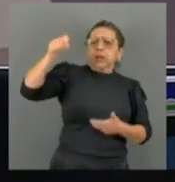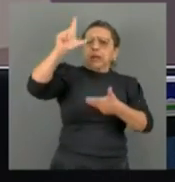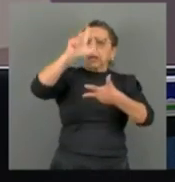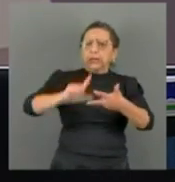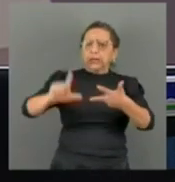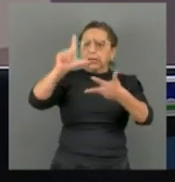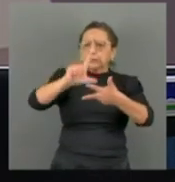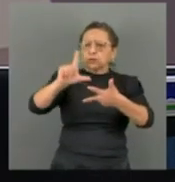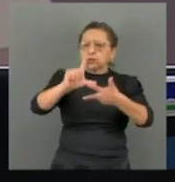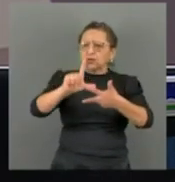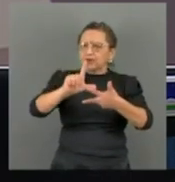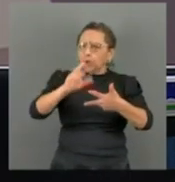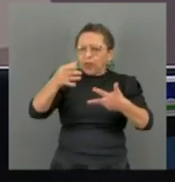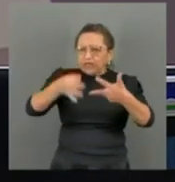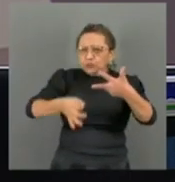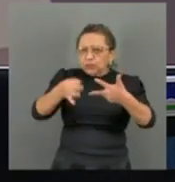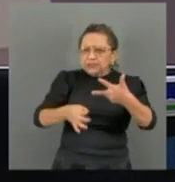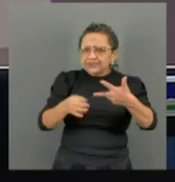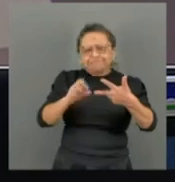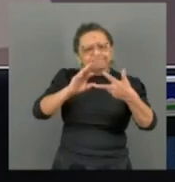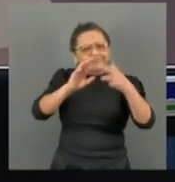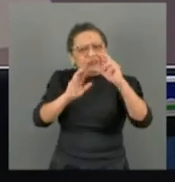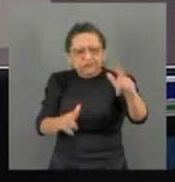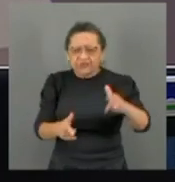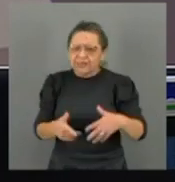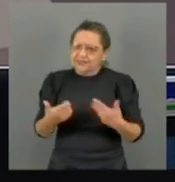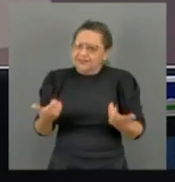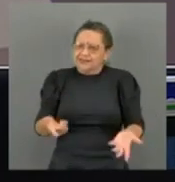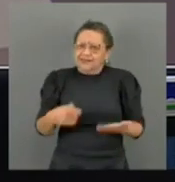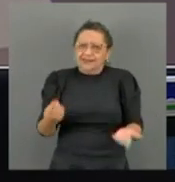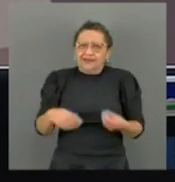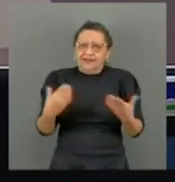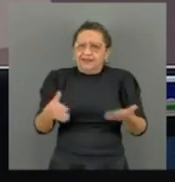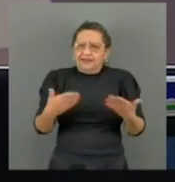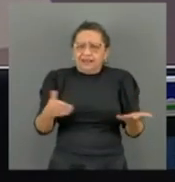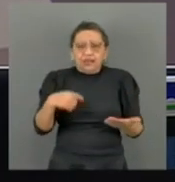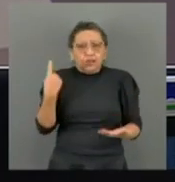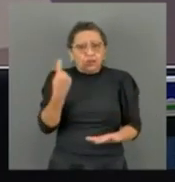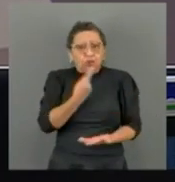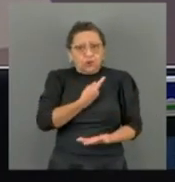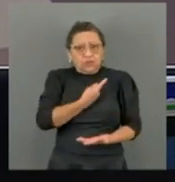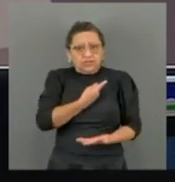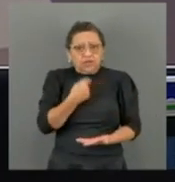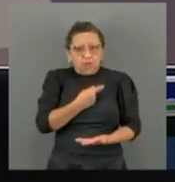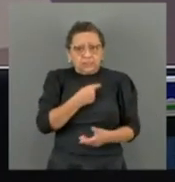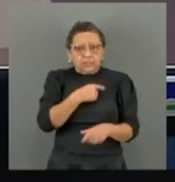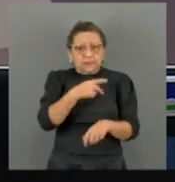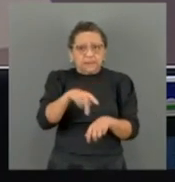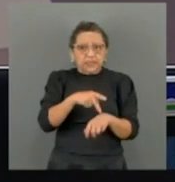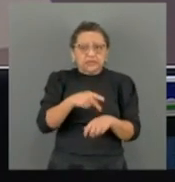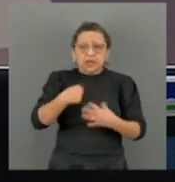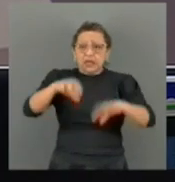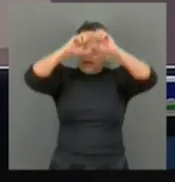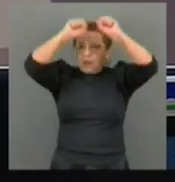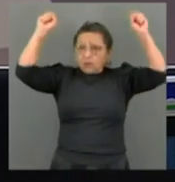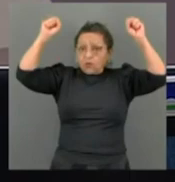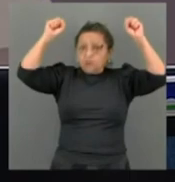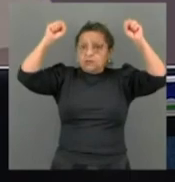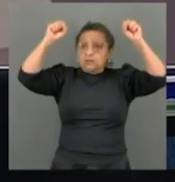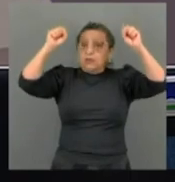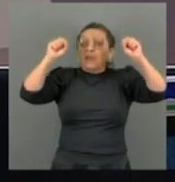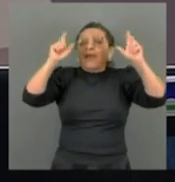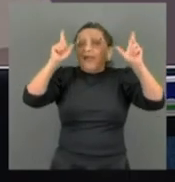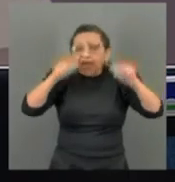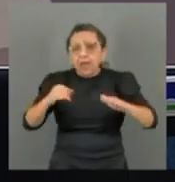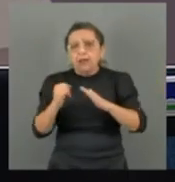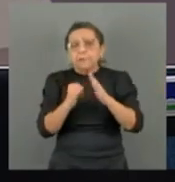um juiz. Nosso Corte Supremo ainda é uma instituição para balancear